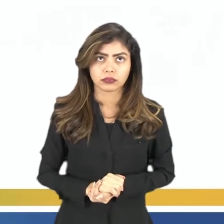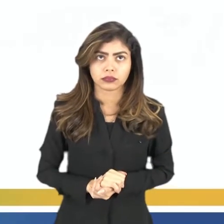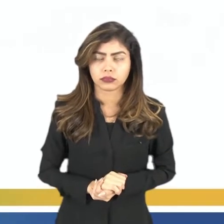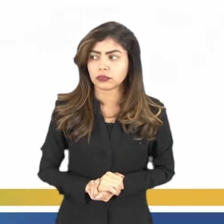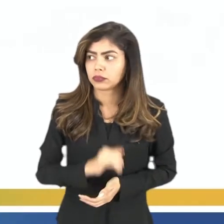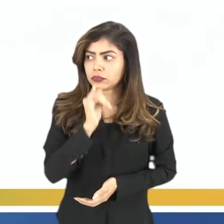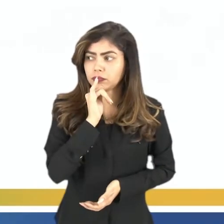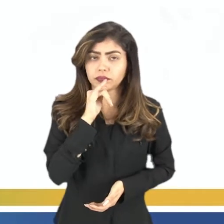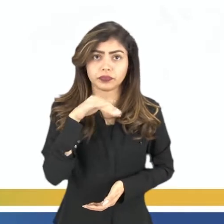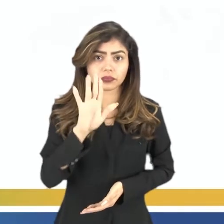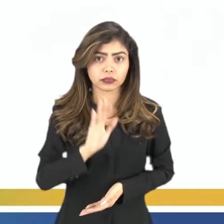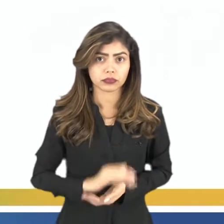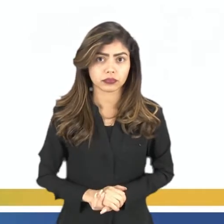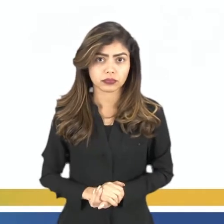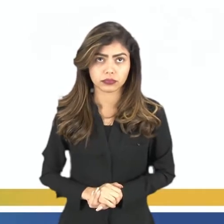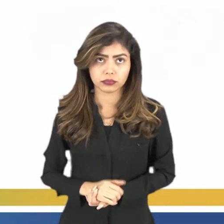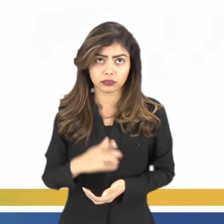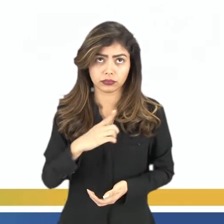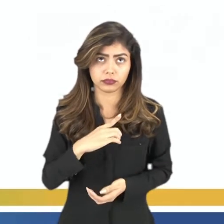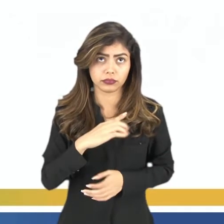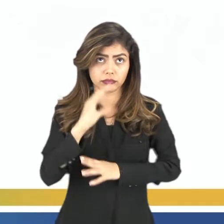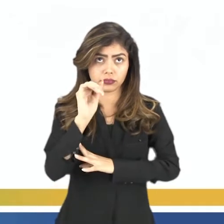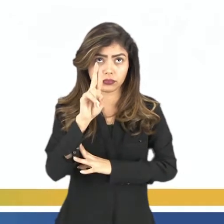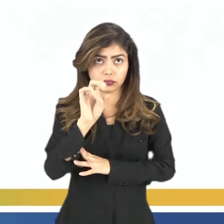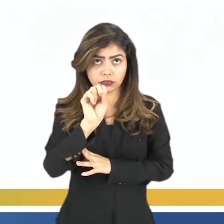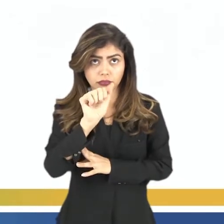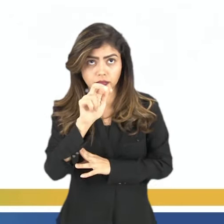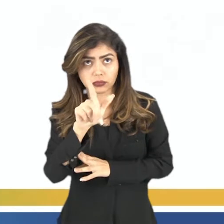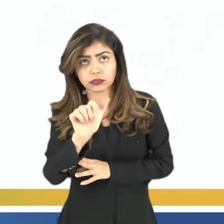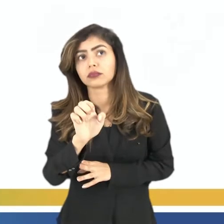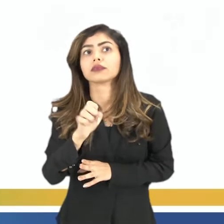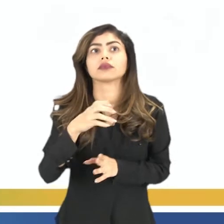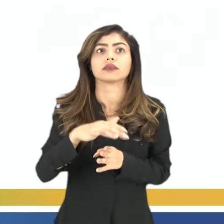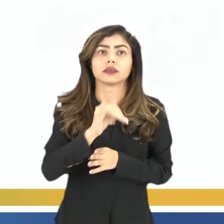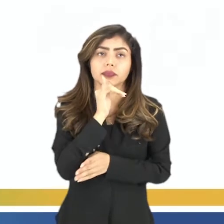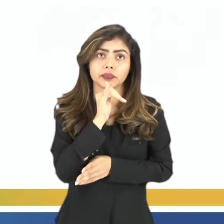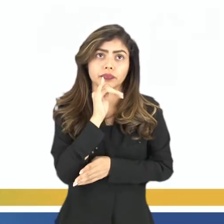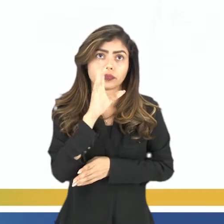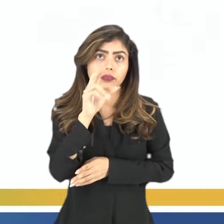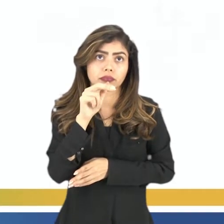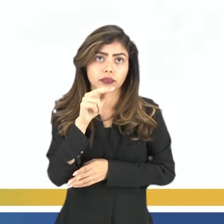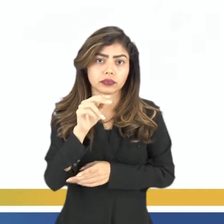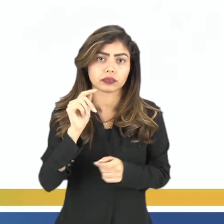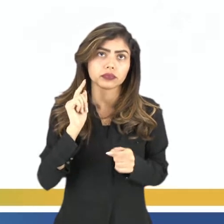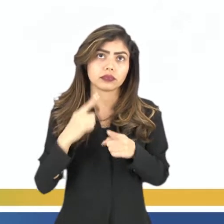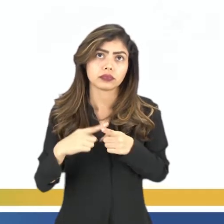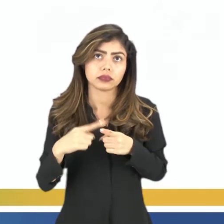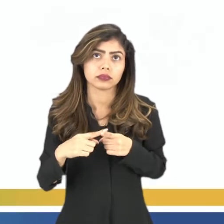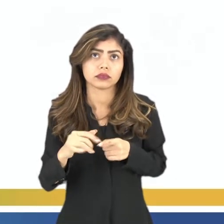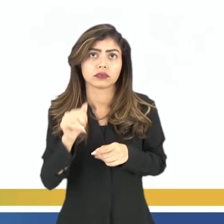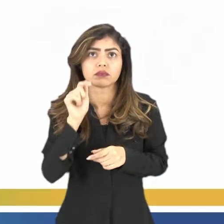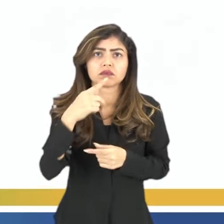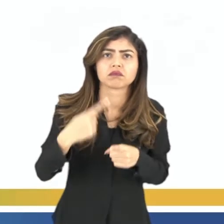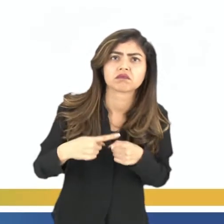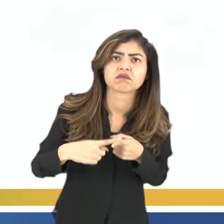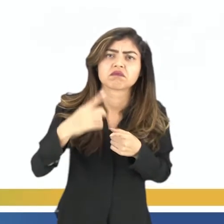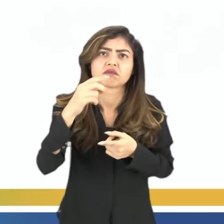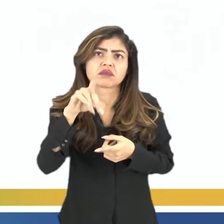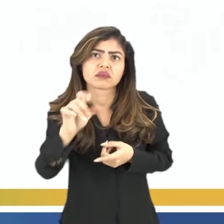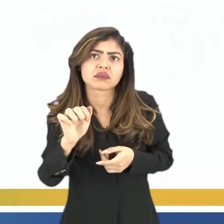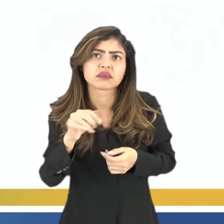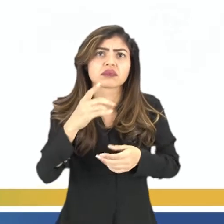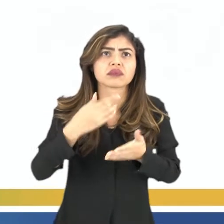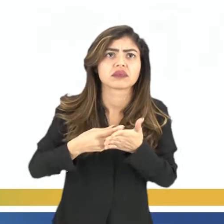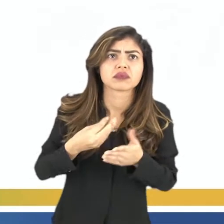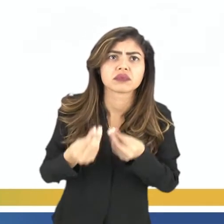Mais exemplos. Temos causales, como por ejemplo, porque, dado que, ya que,